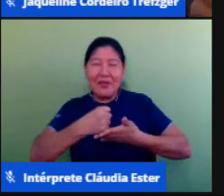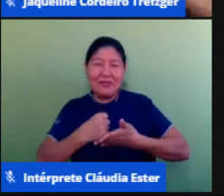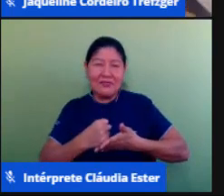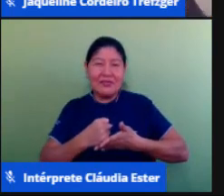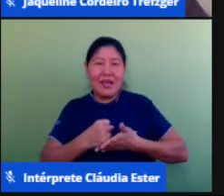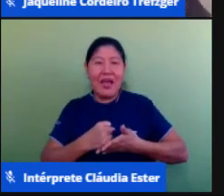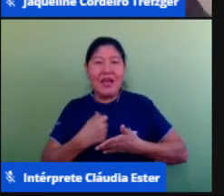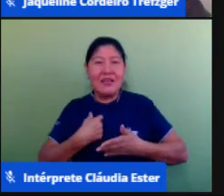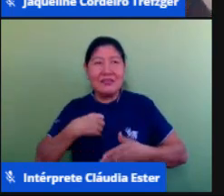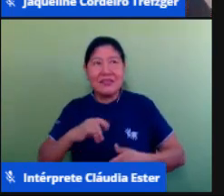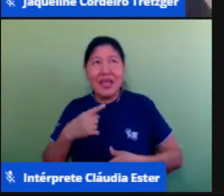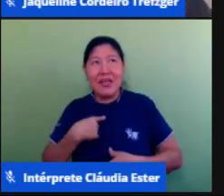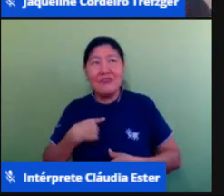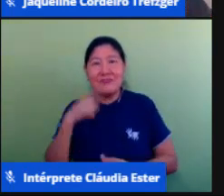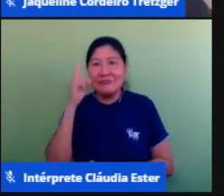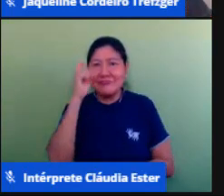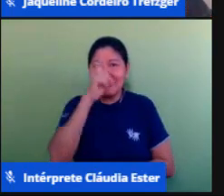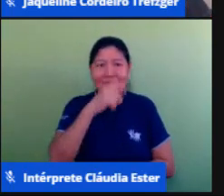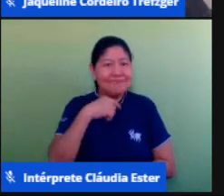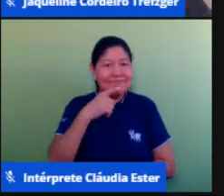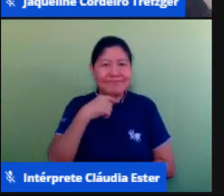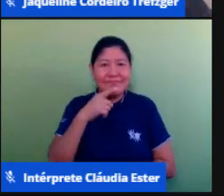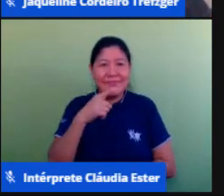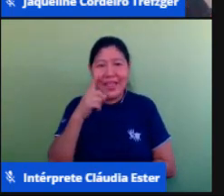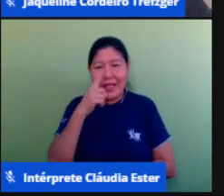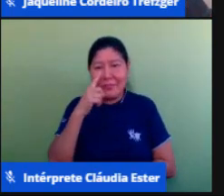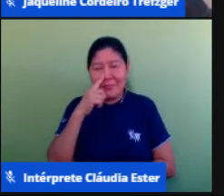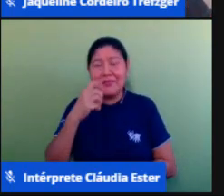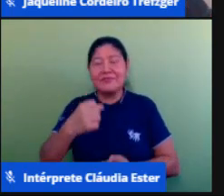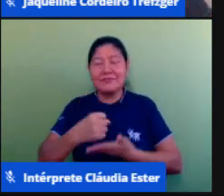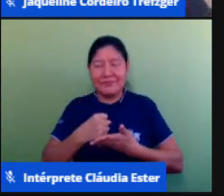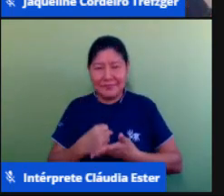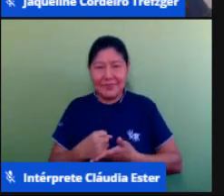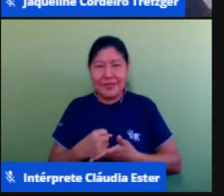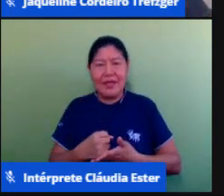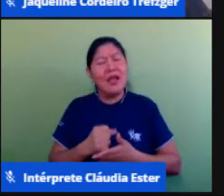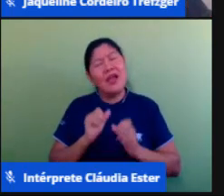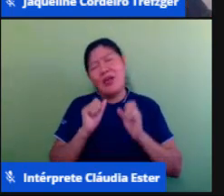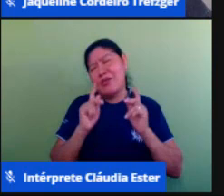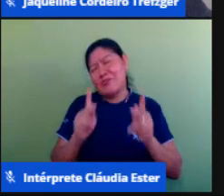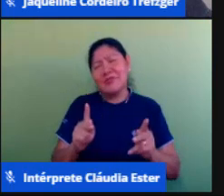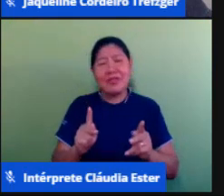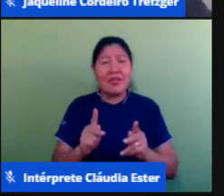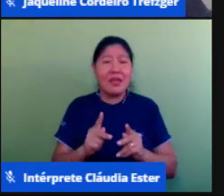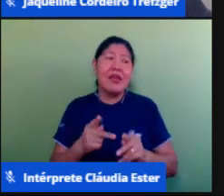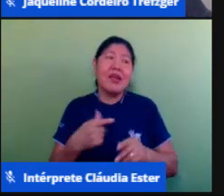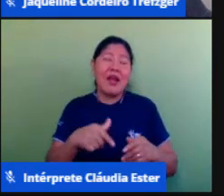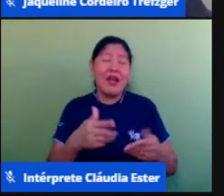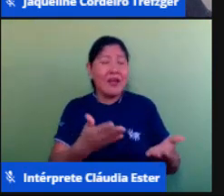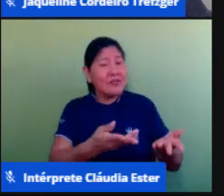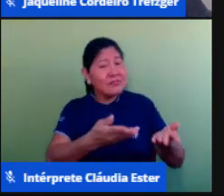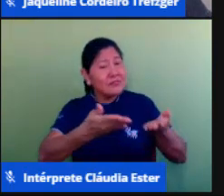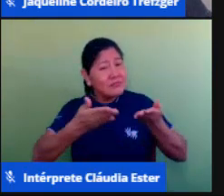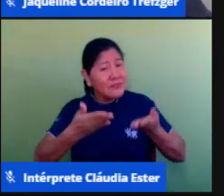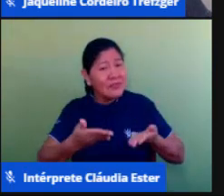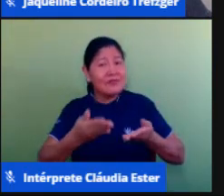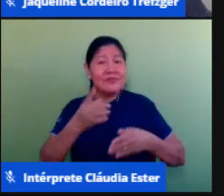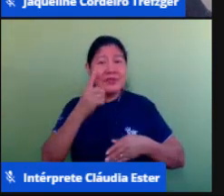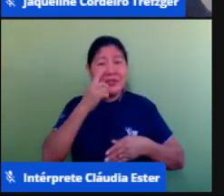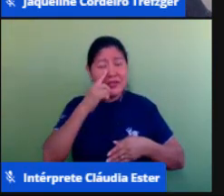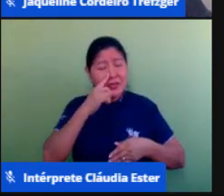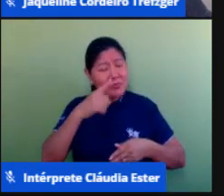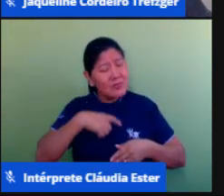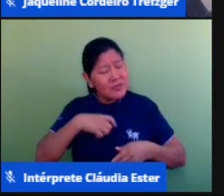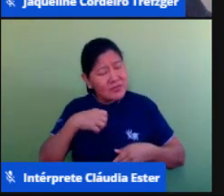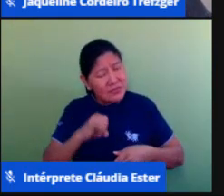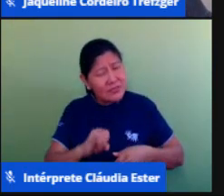dificuldade. Aí eu falei, meu amor, seja bem-vinda, não precisa ficar quieta. Se você tiver alguma dúvida, pode perguntar, que eu